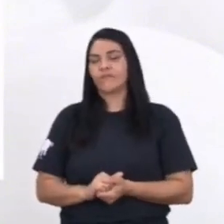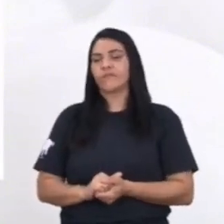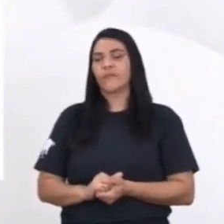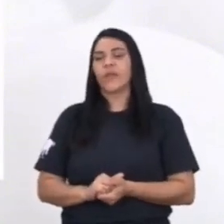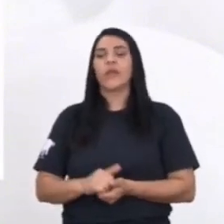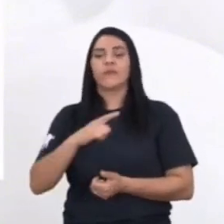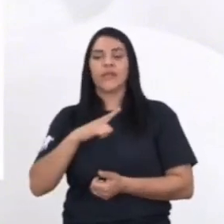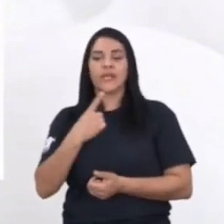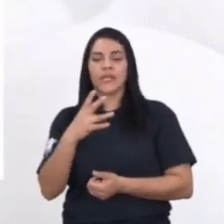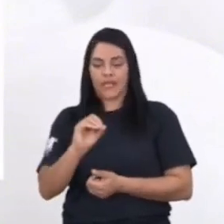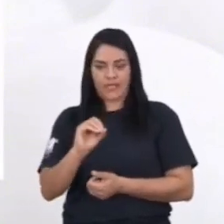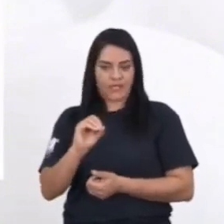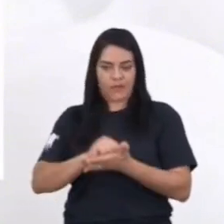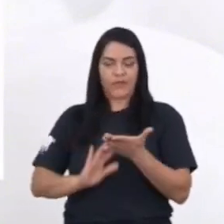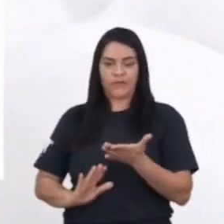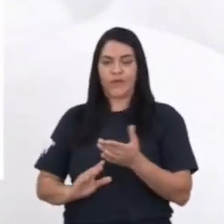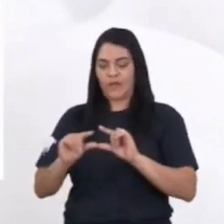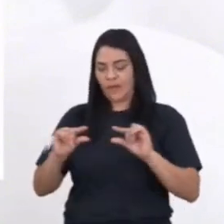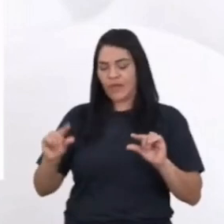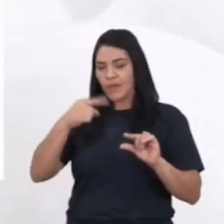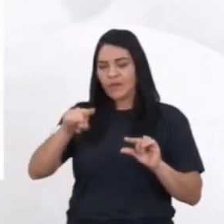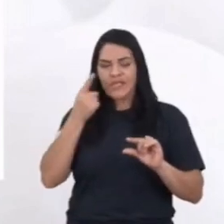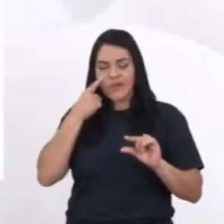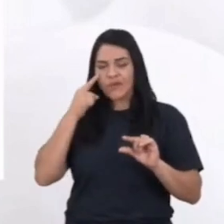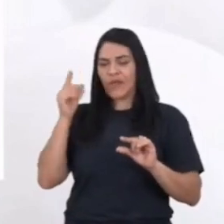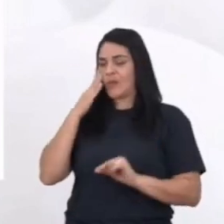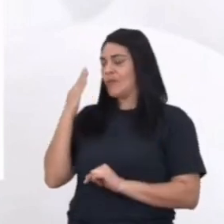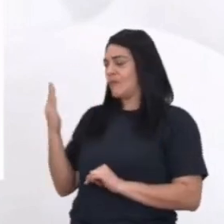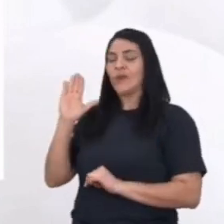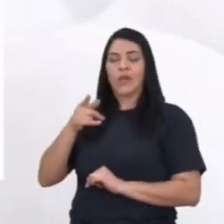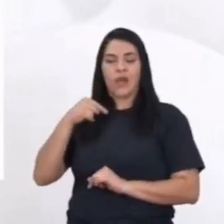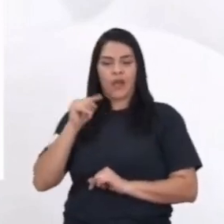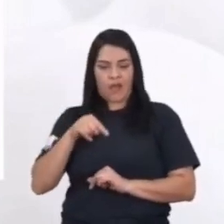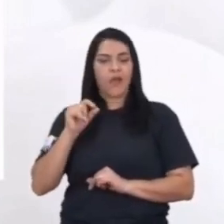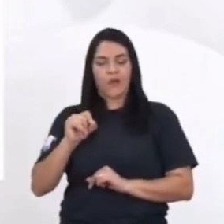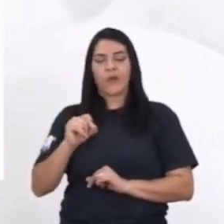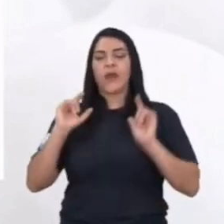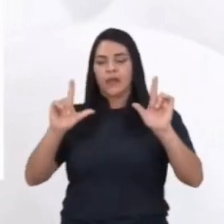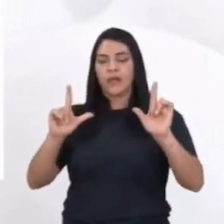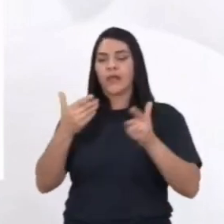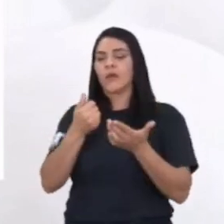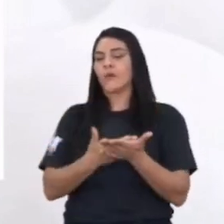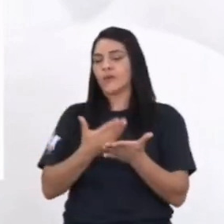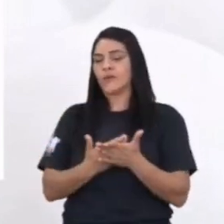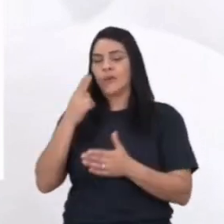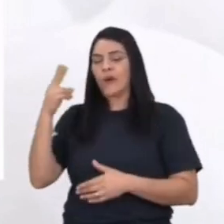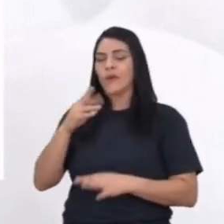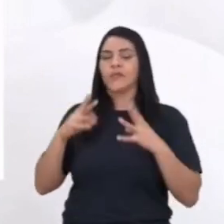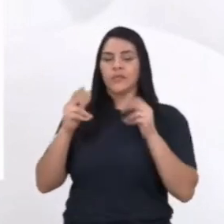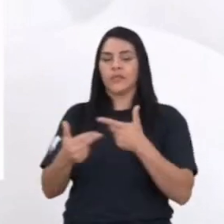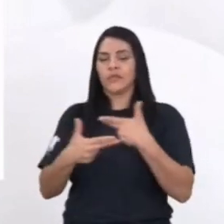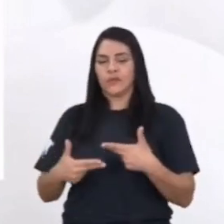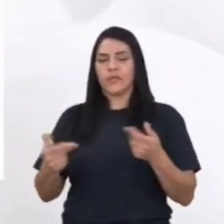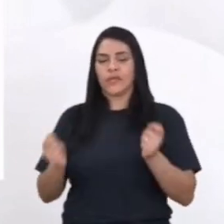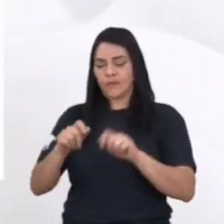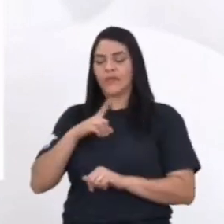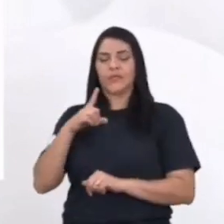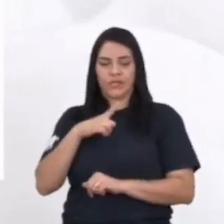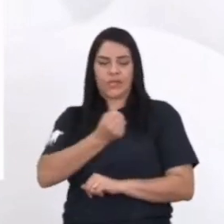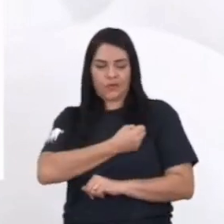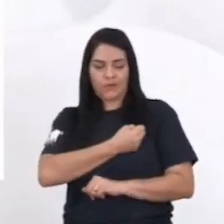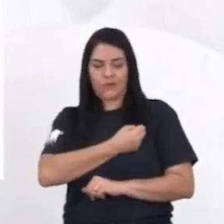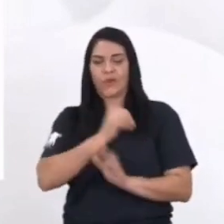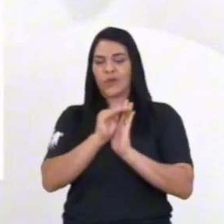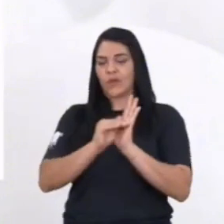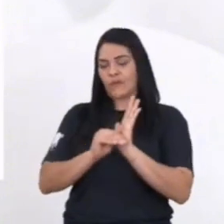valerá 10 pontos, tá? E essa barrinha que vocês estão vendo aí embaixo já é um pedaço ali da tela que o aluno vai enxergar dos pontos que ele pode obter das tarefas. Então eu